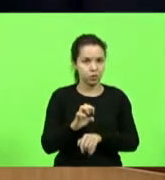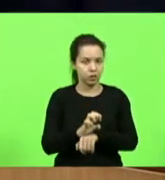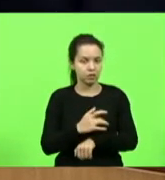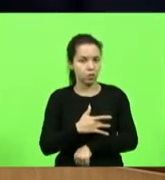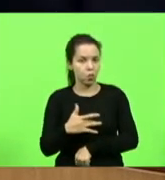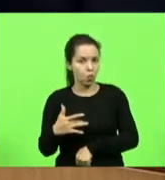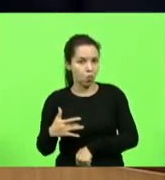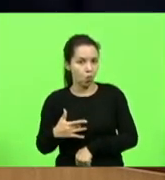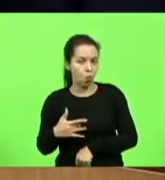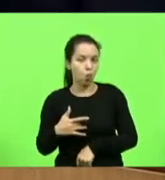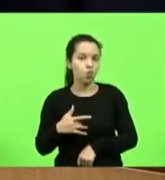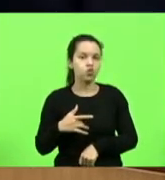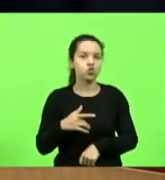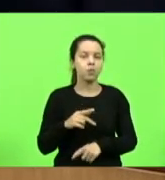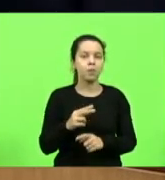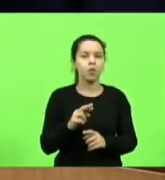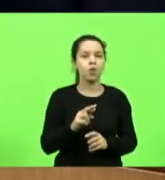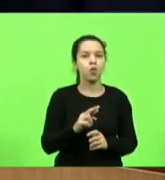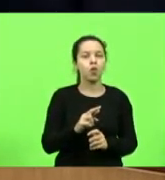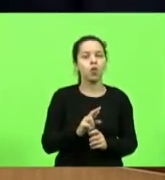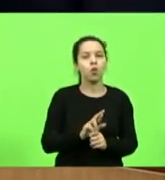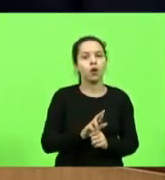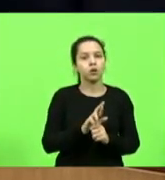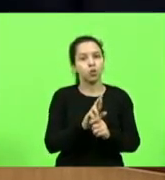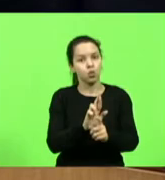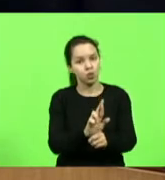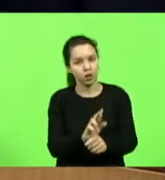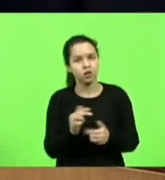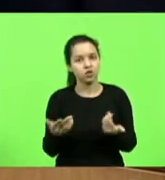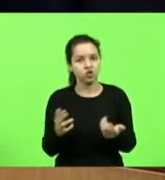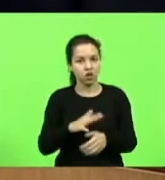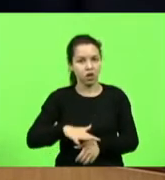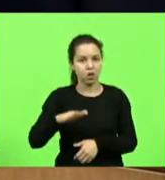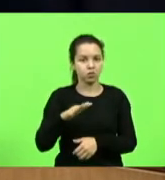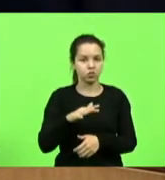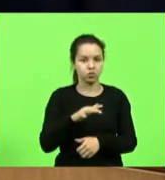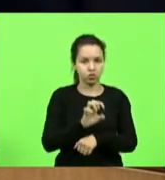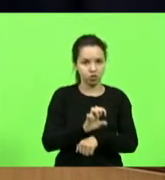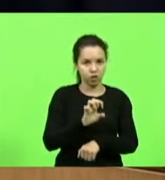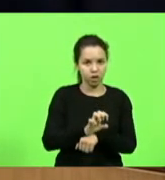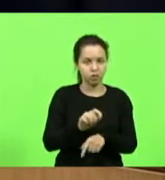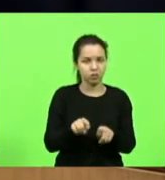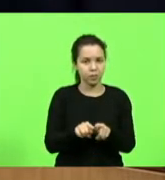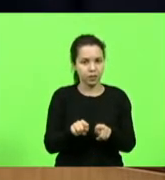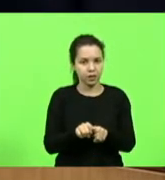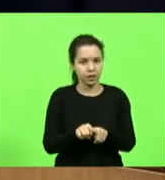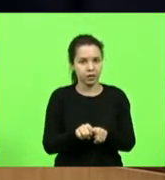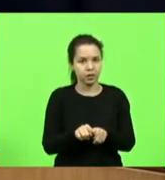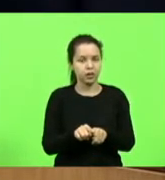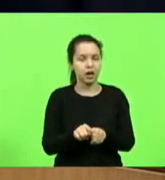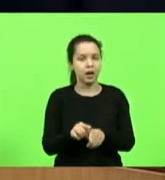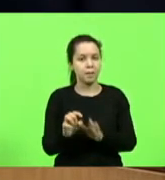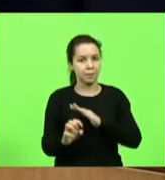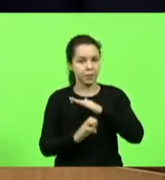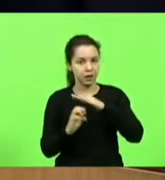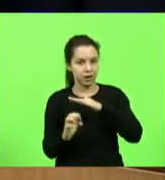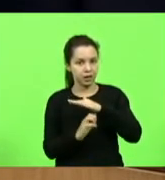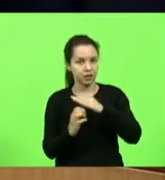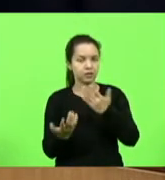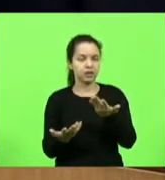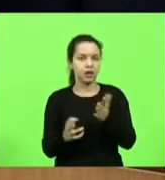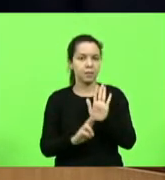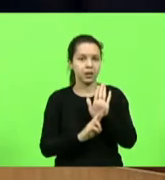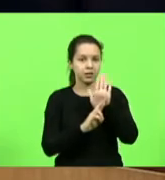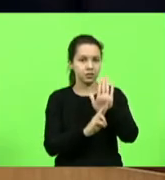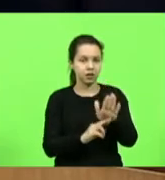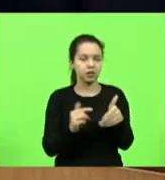Estado, Assessoria Jurídica da Secretaria da Saúde, a empresa e representantes de trabalhadores,